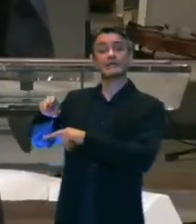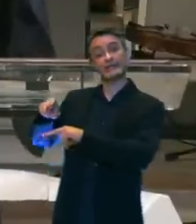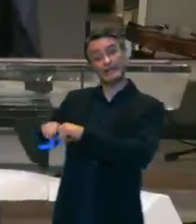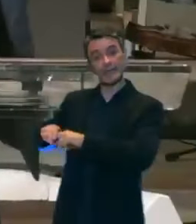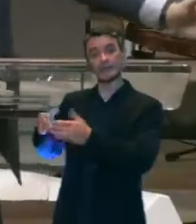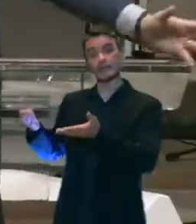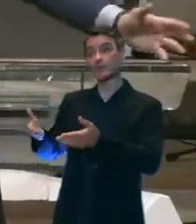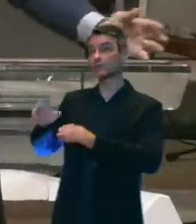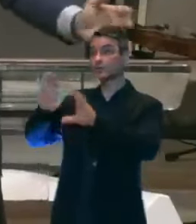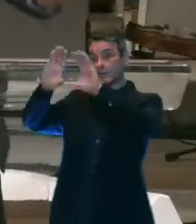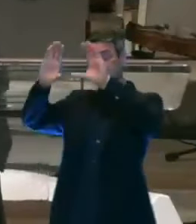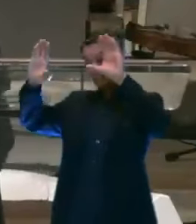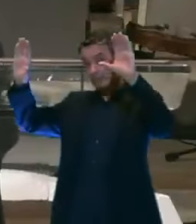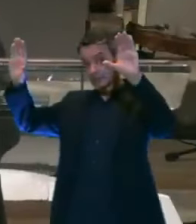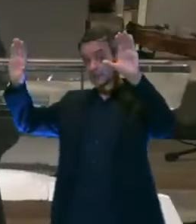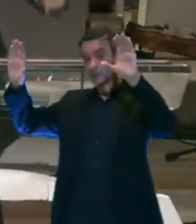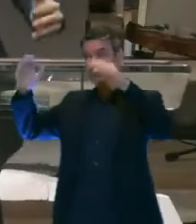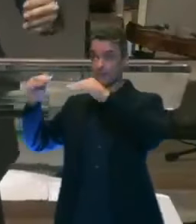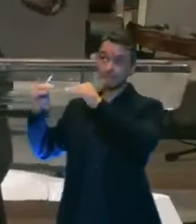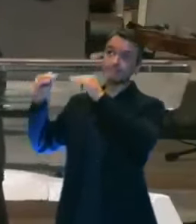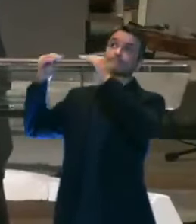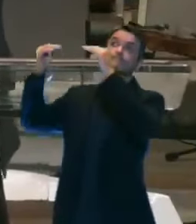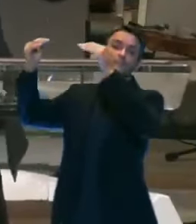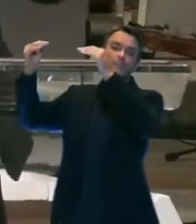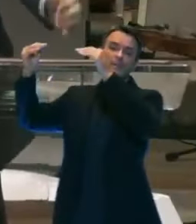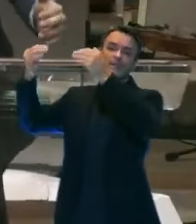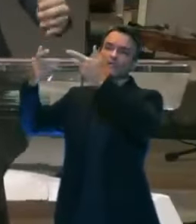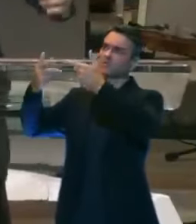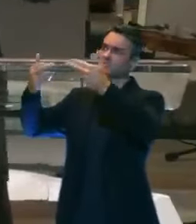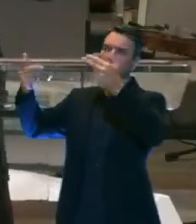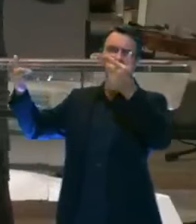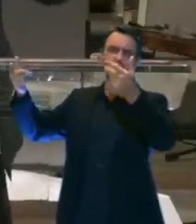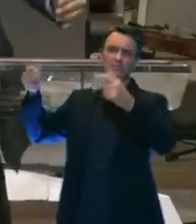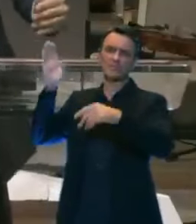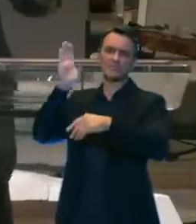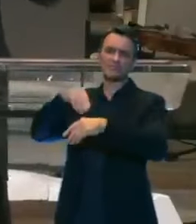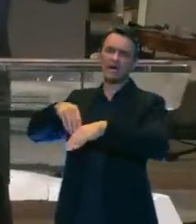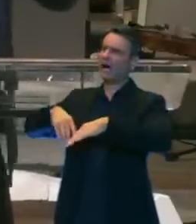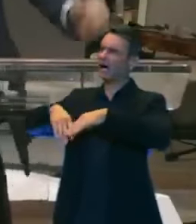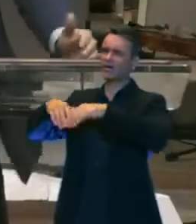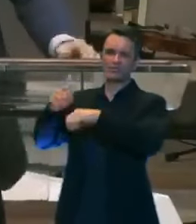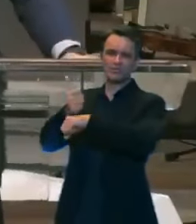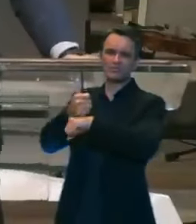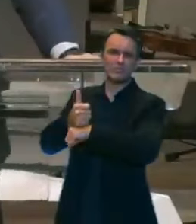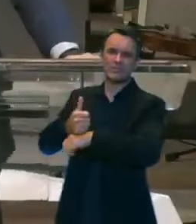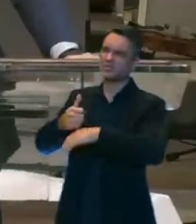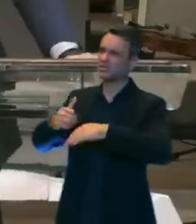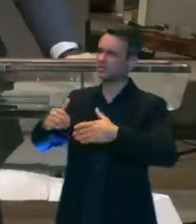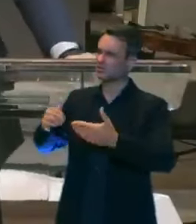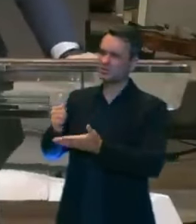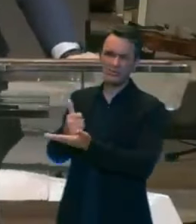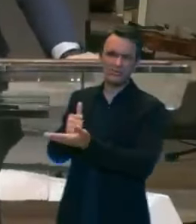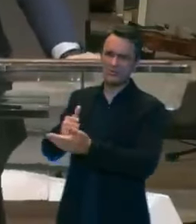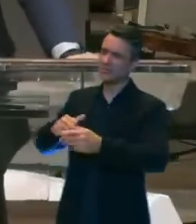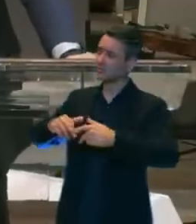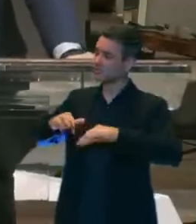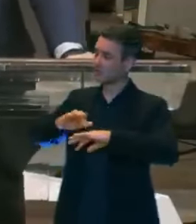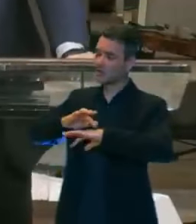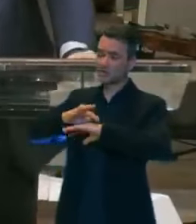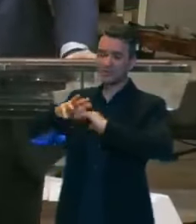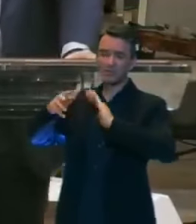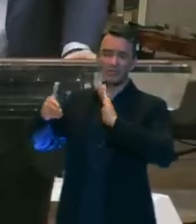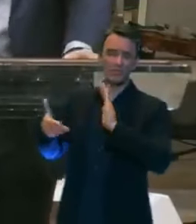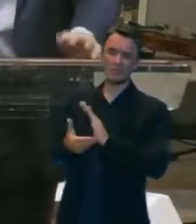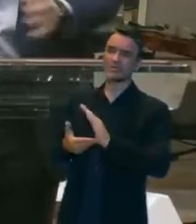lugares celestiais, acima de todo principado e potestade, poder e domínio, e de todo nome que se